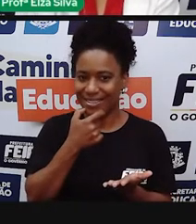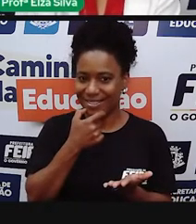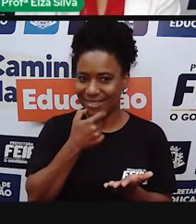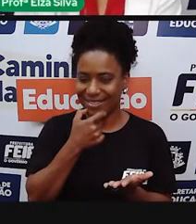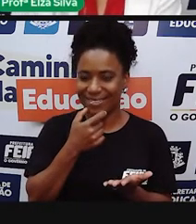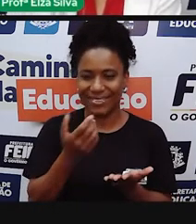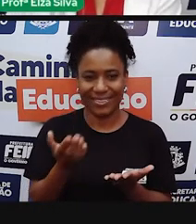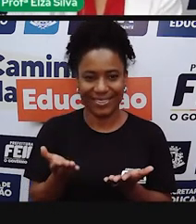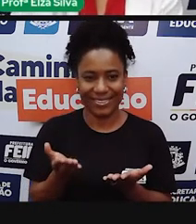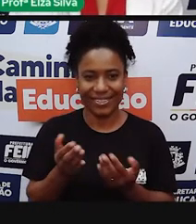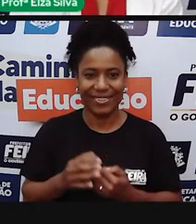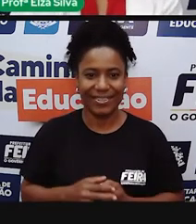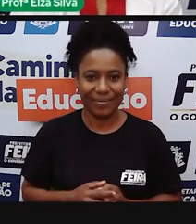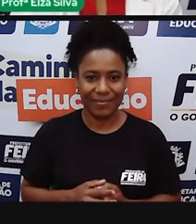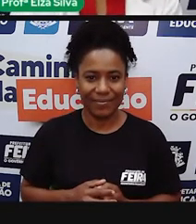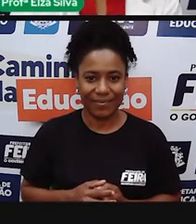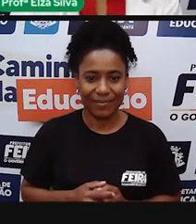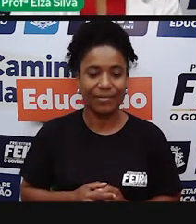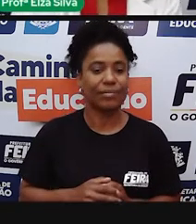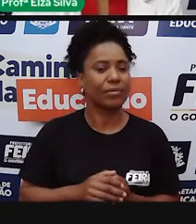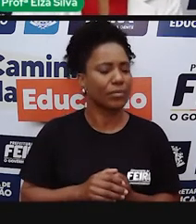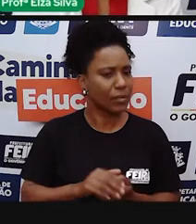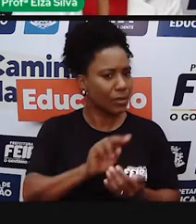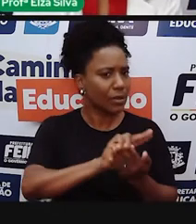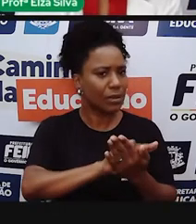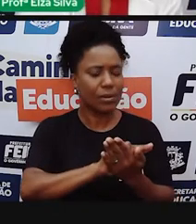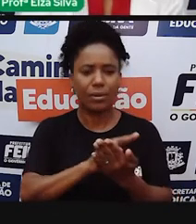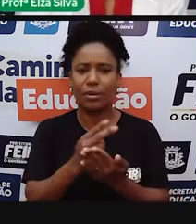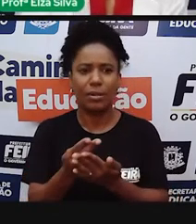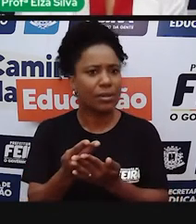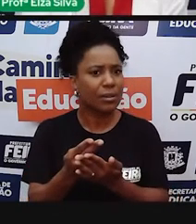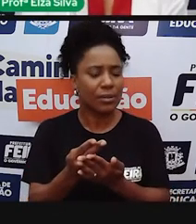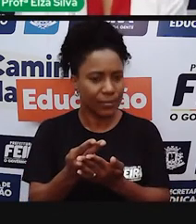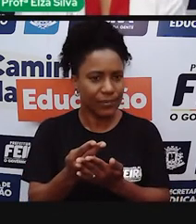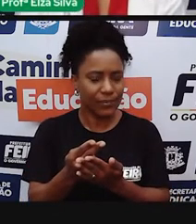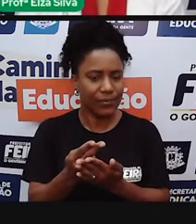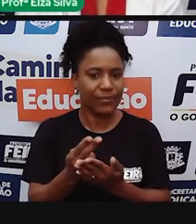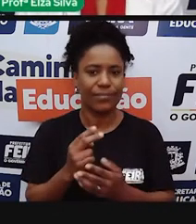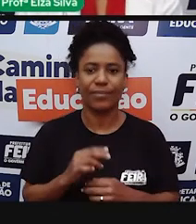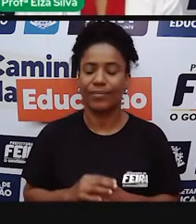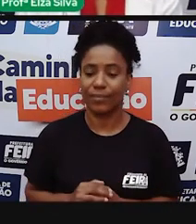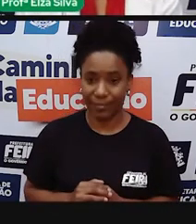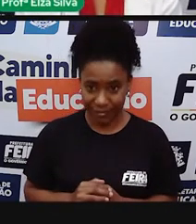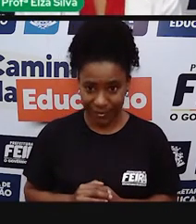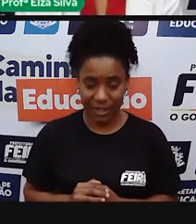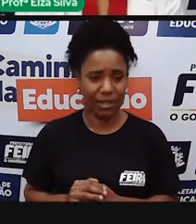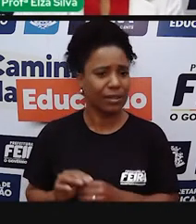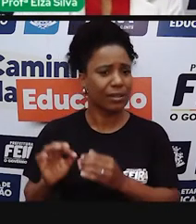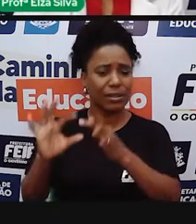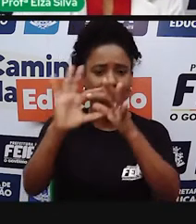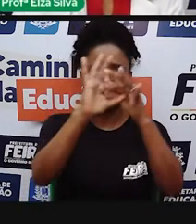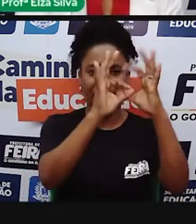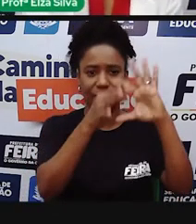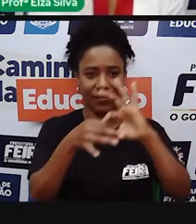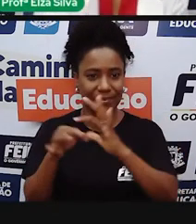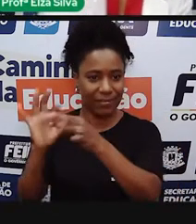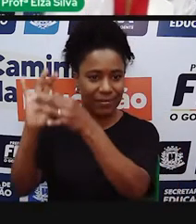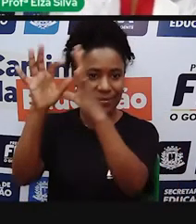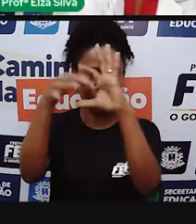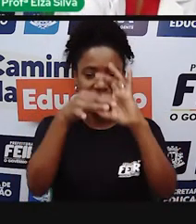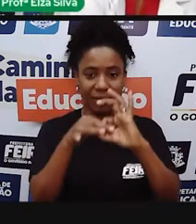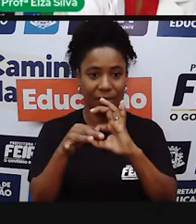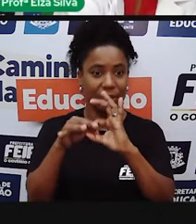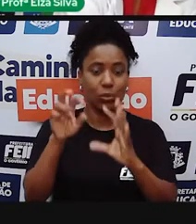world. O que é que esta frase nos diz? Que os cinco anéis olímpicos, como vocês podem